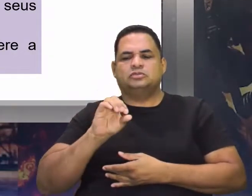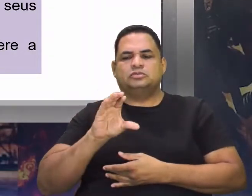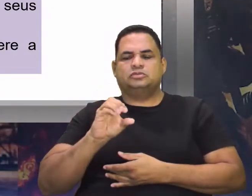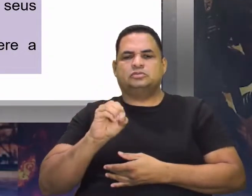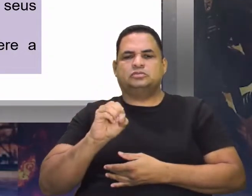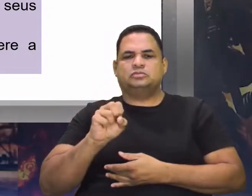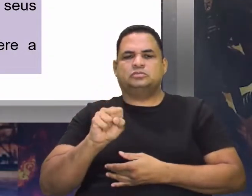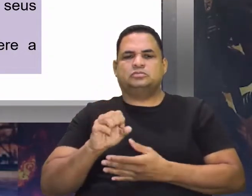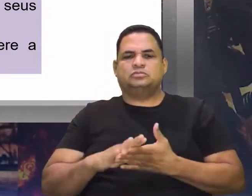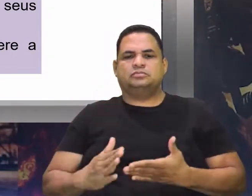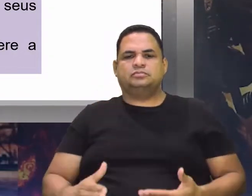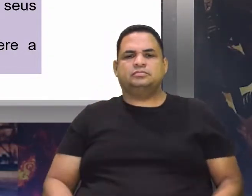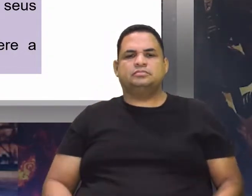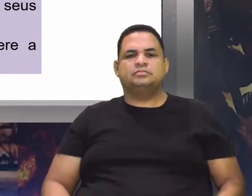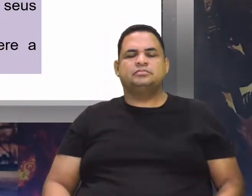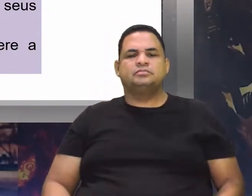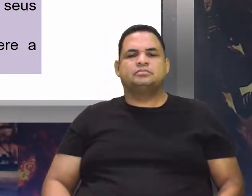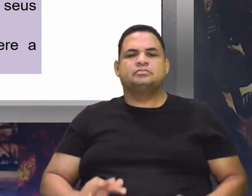hominídeos.